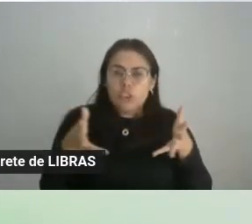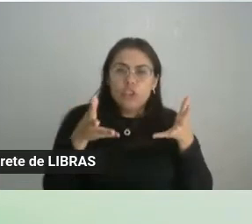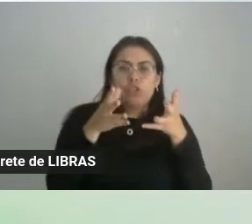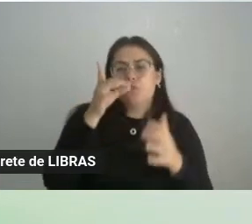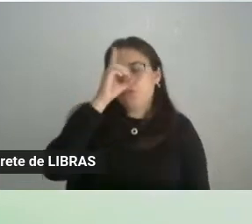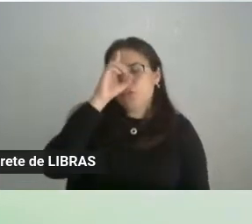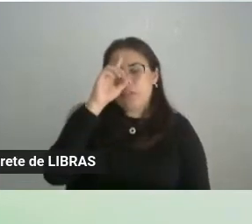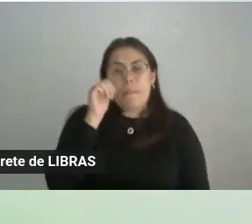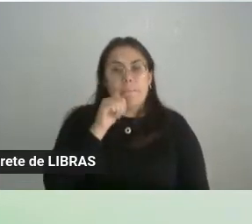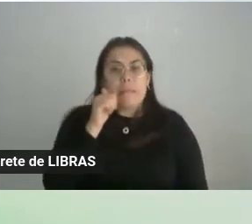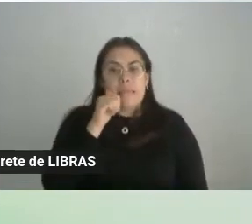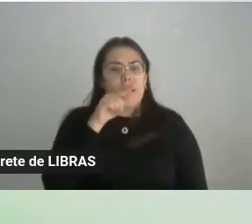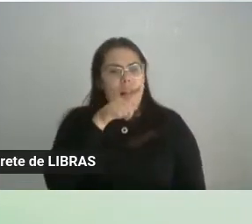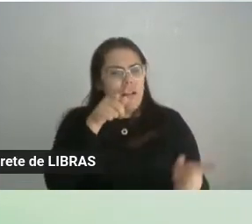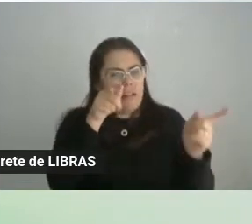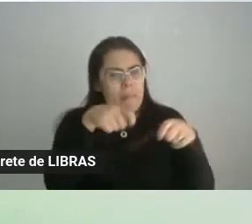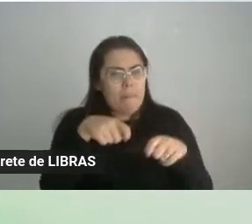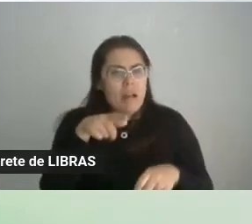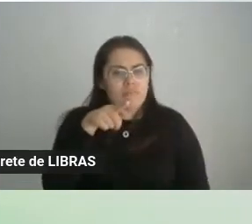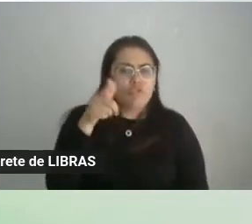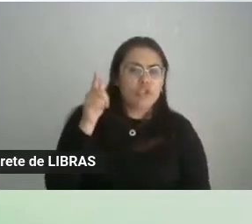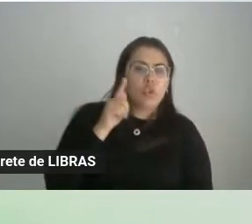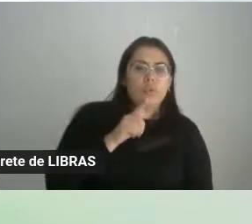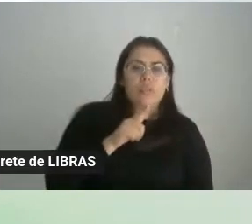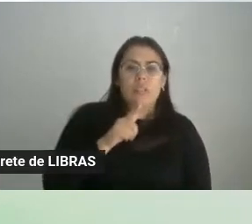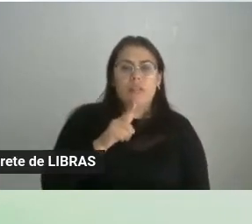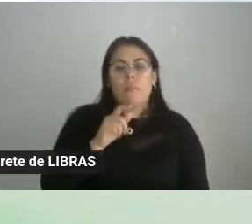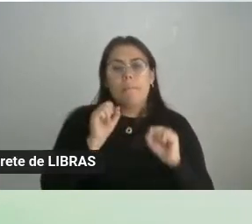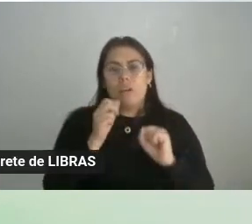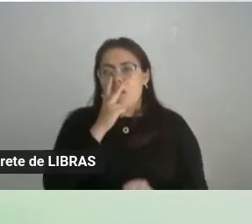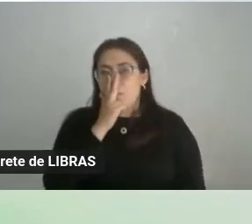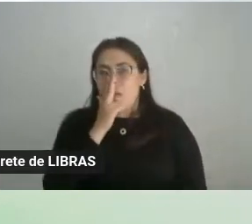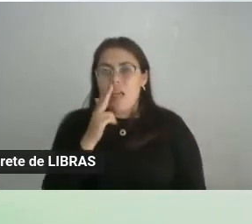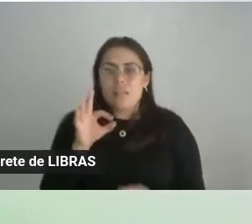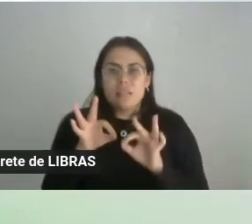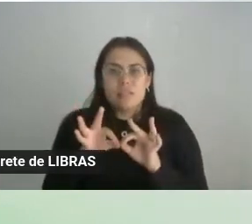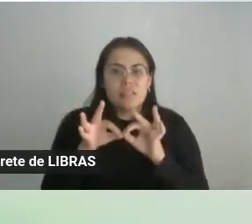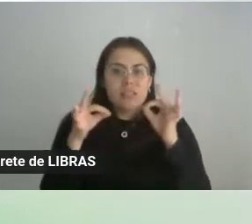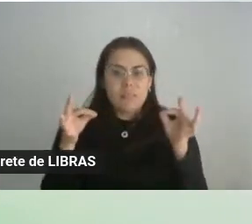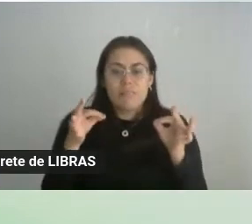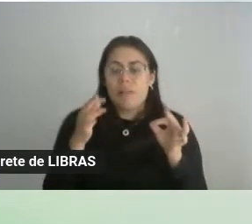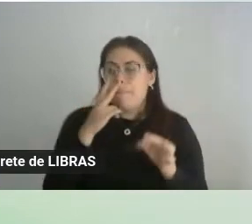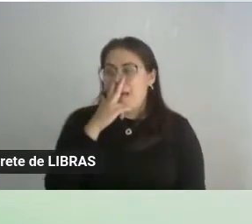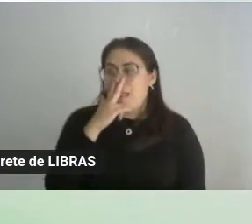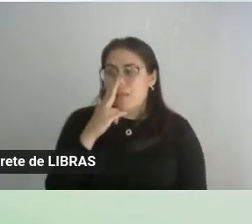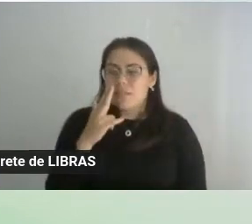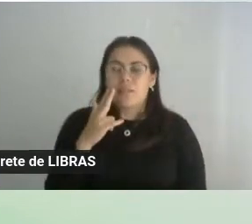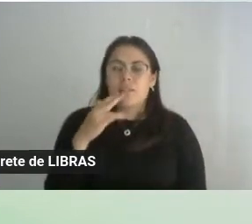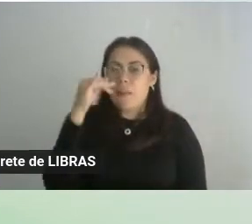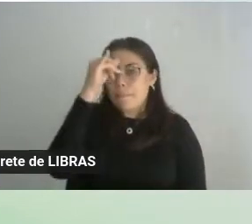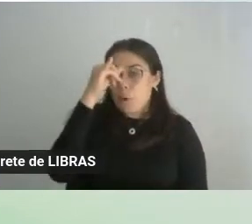menina é capaz, que ela tem a possibilidade, pode parecer algo muito simples e muito bobo, mas que tem um impacto muito